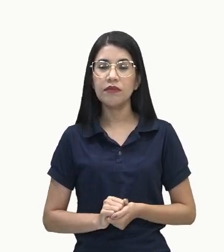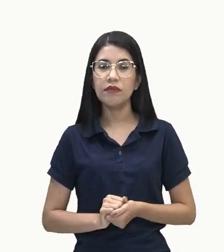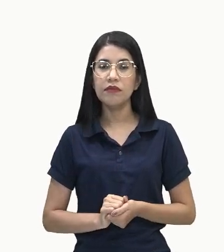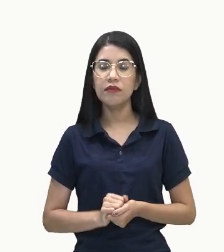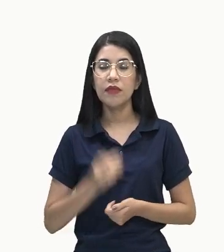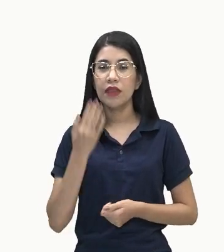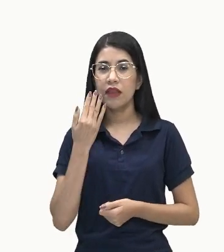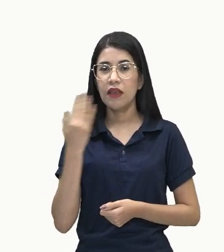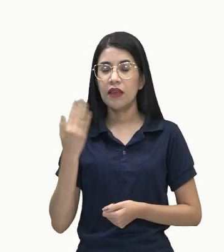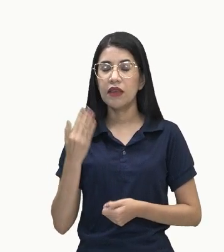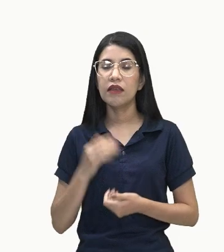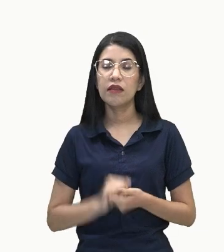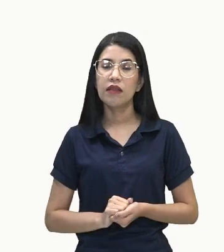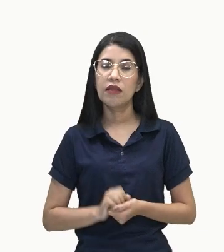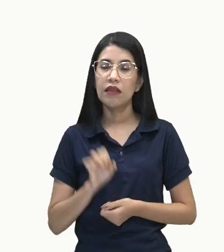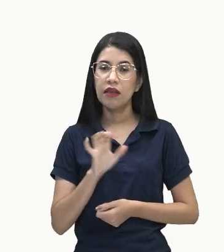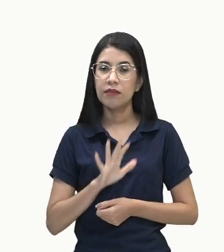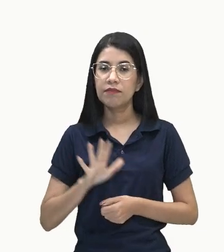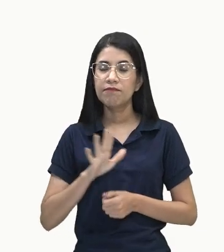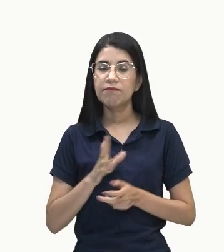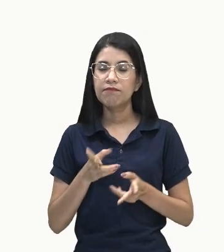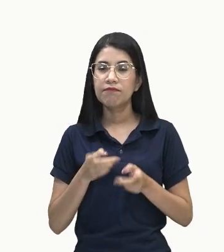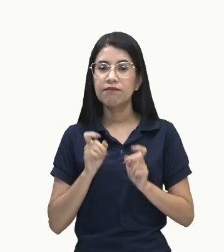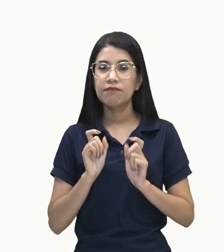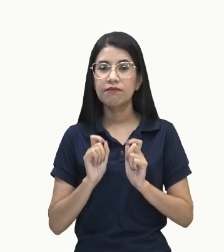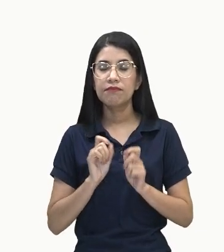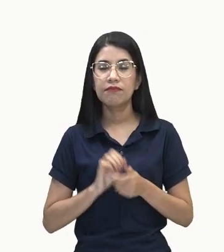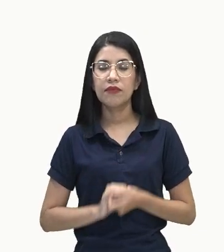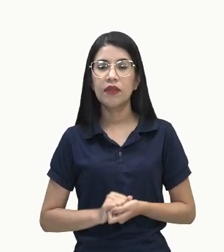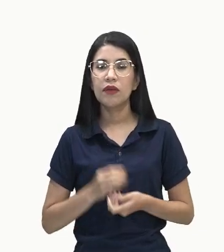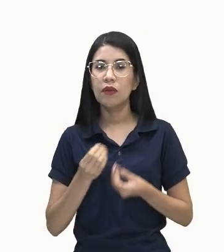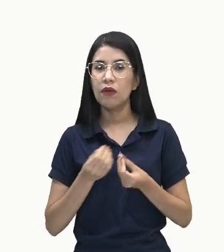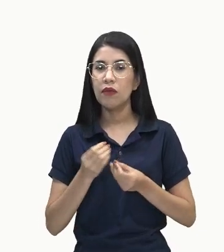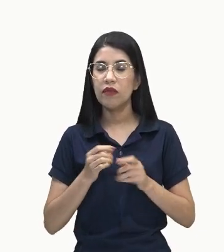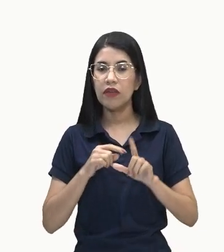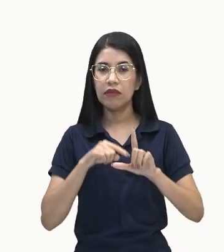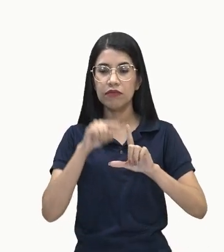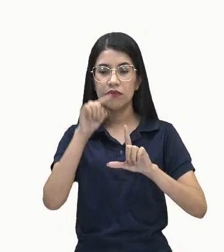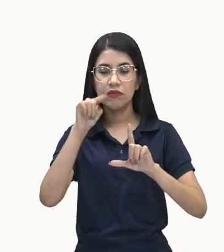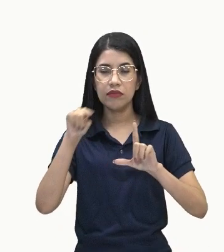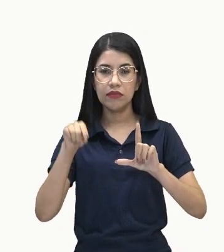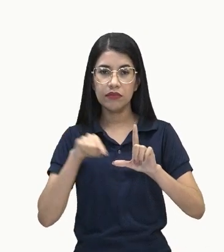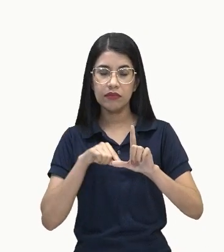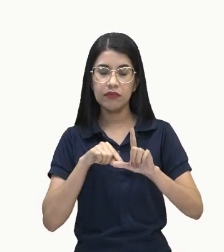esses pontos, vamos verificar agora aqui no nosso plano cartesiano.